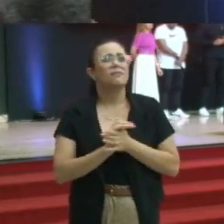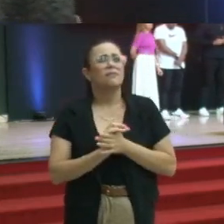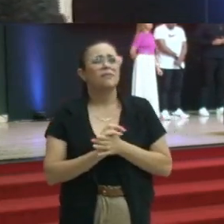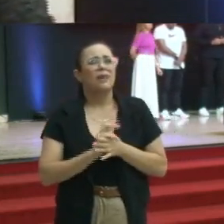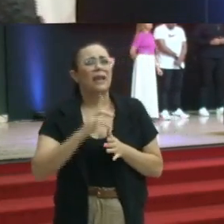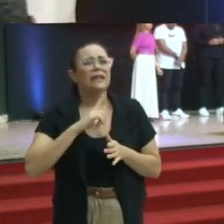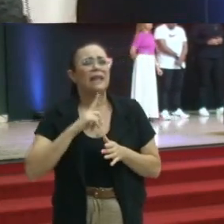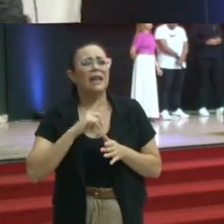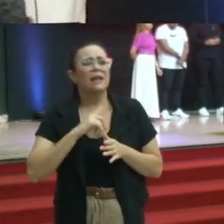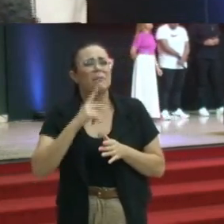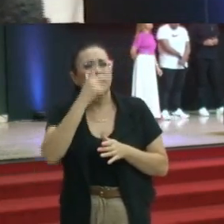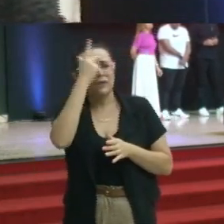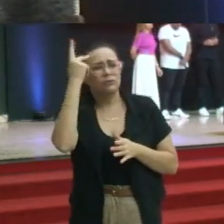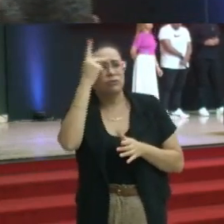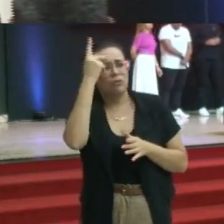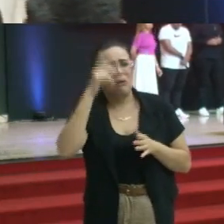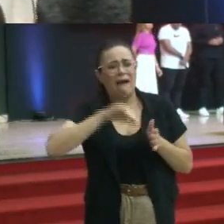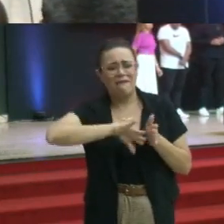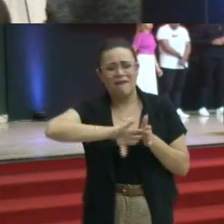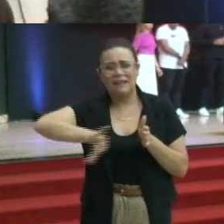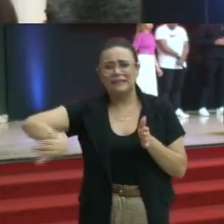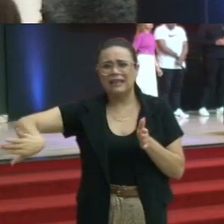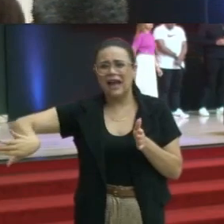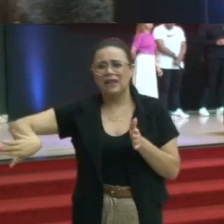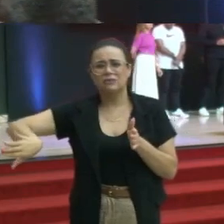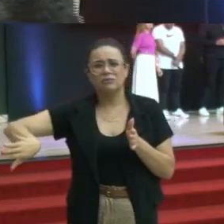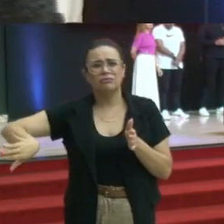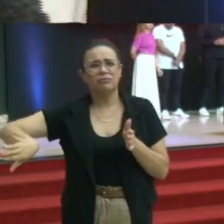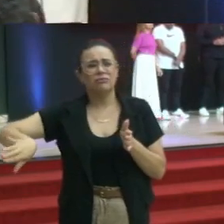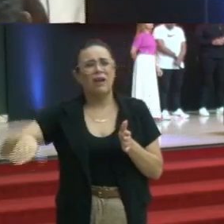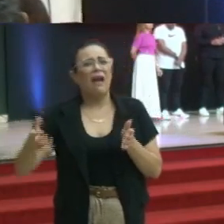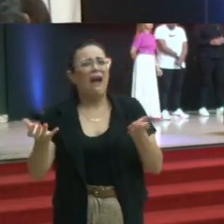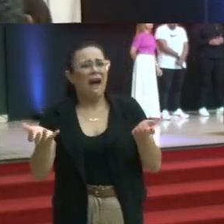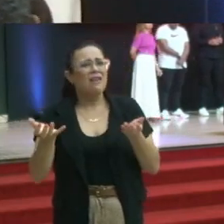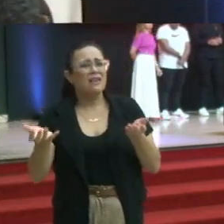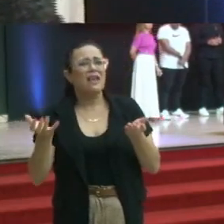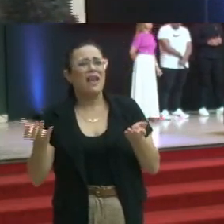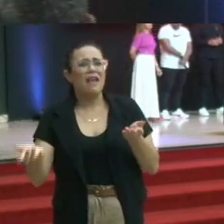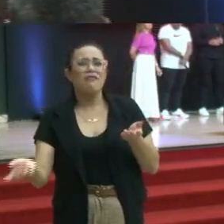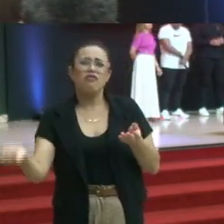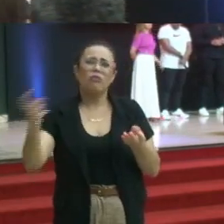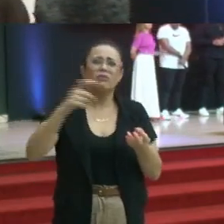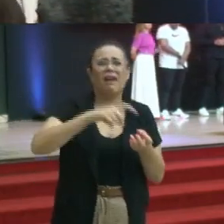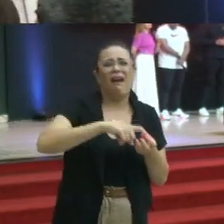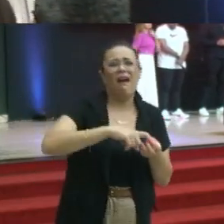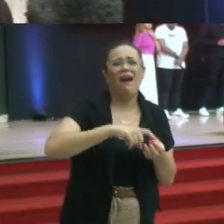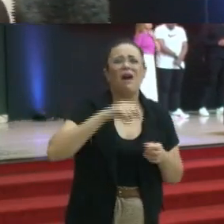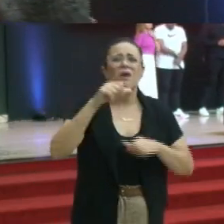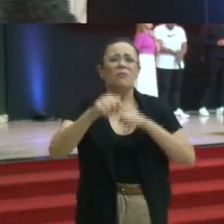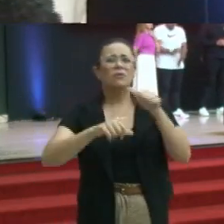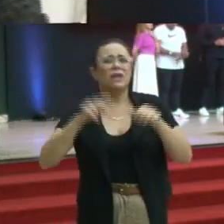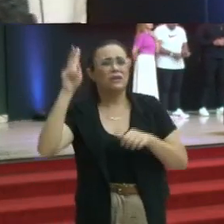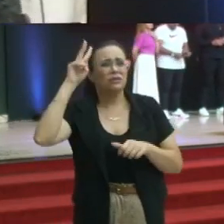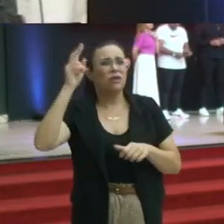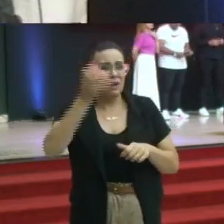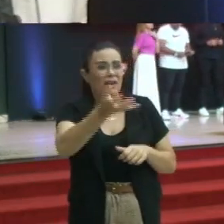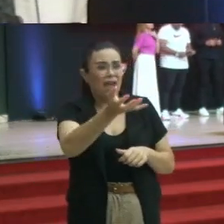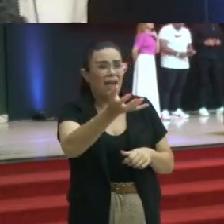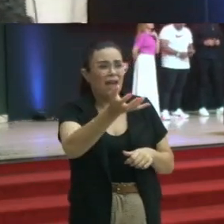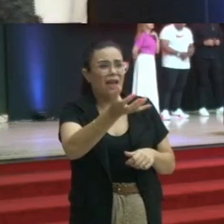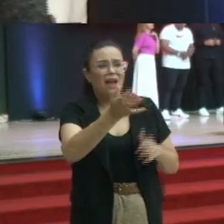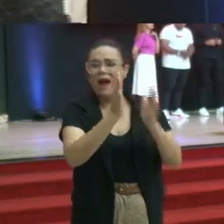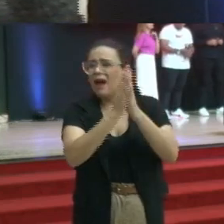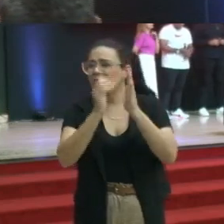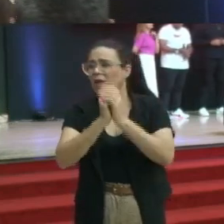se afastou da casa de Deus e você quer mudar de vida, mudar de história, Hoje é a tua noite, este é o